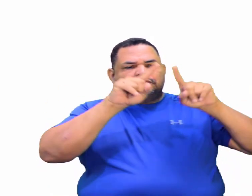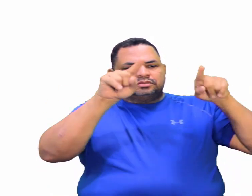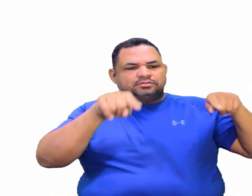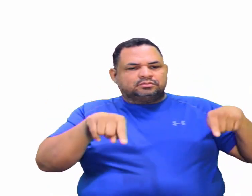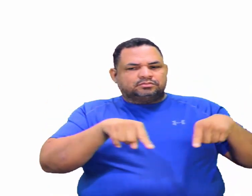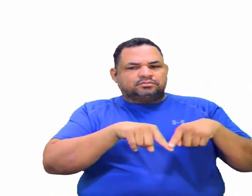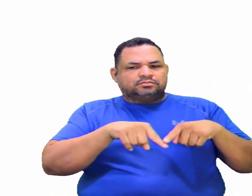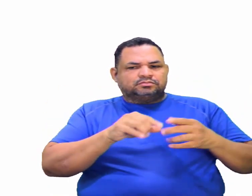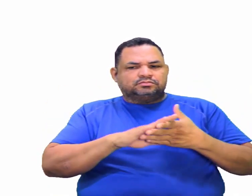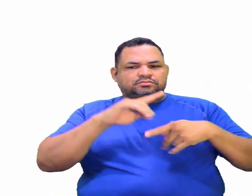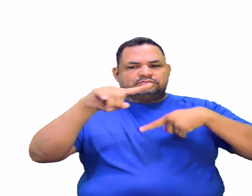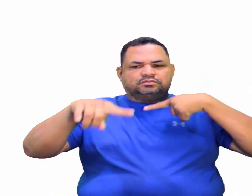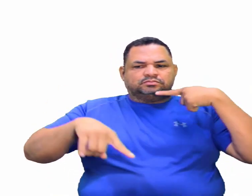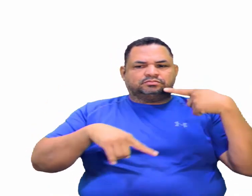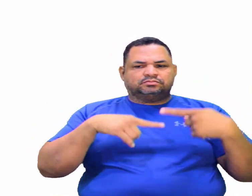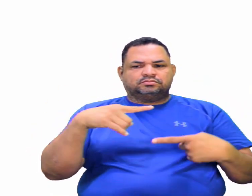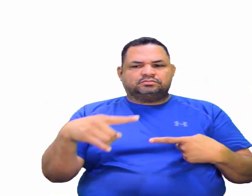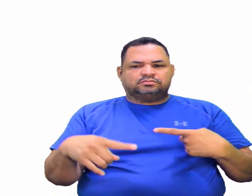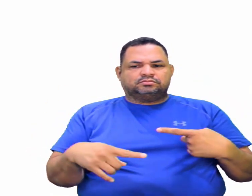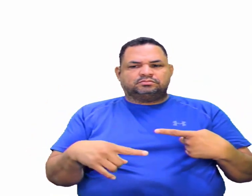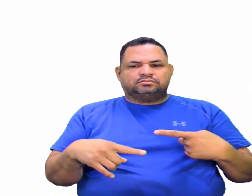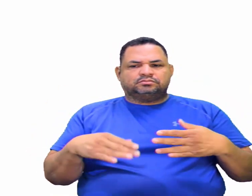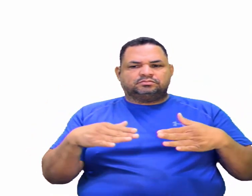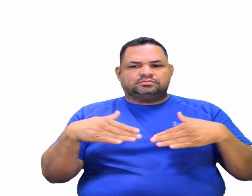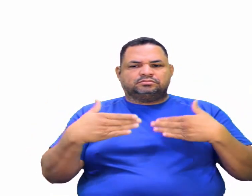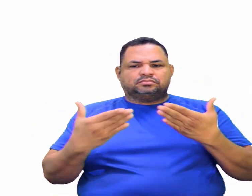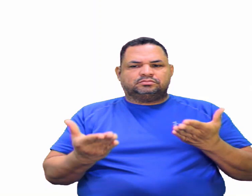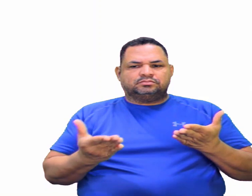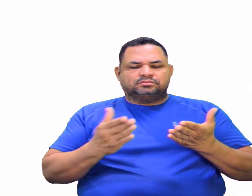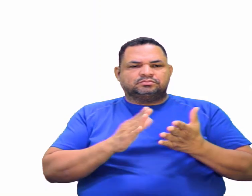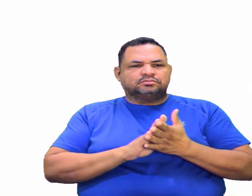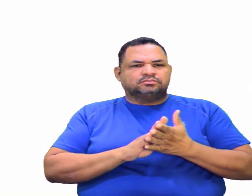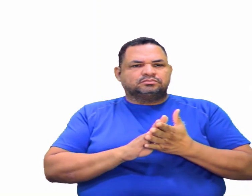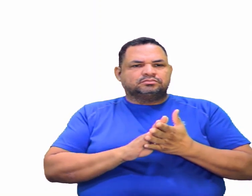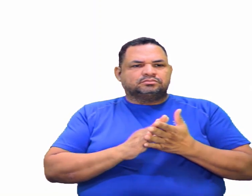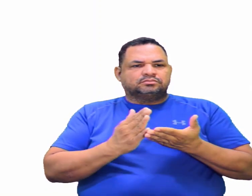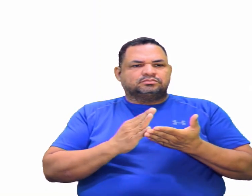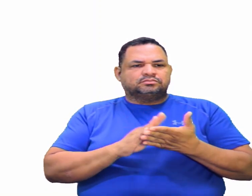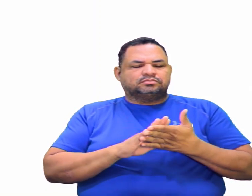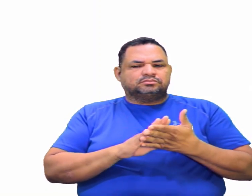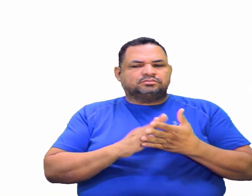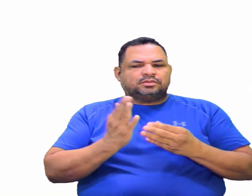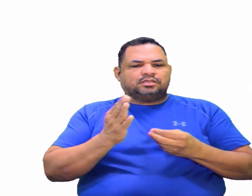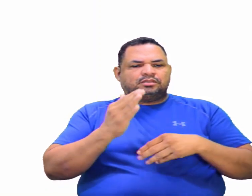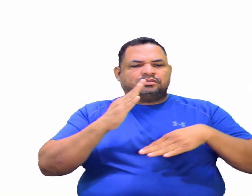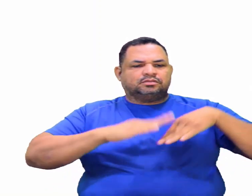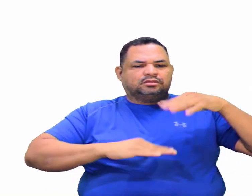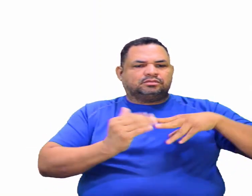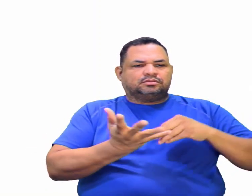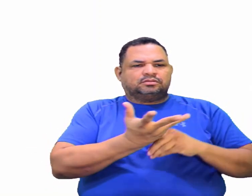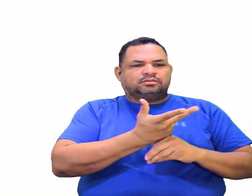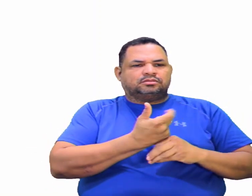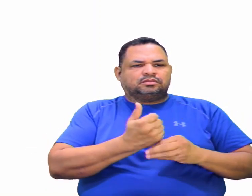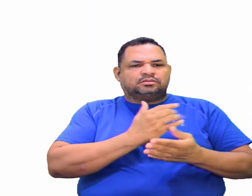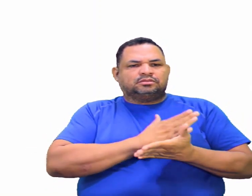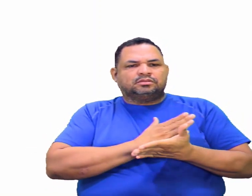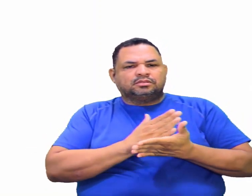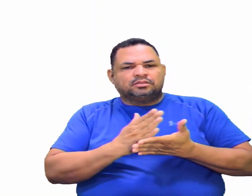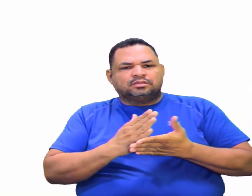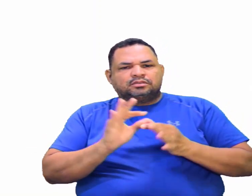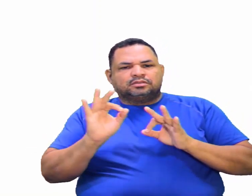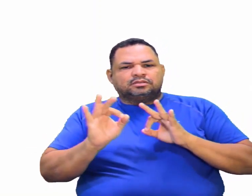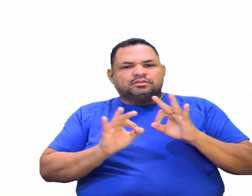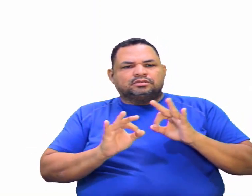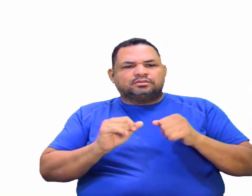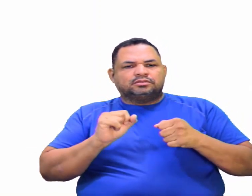né aí depois quando vai ficando mais saturado alguns artistas começam a fazer um diferencial